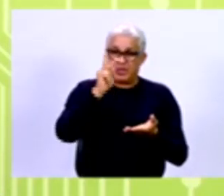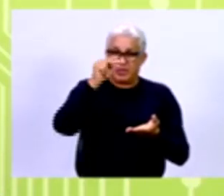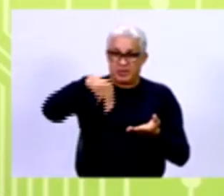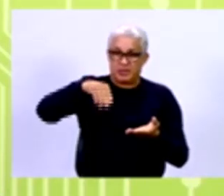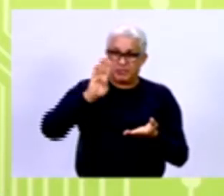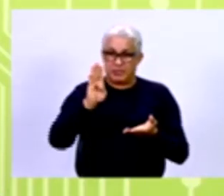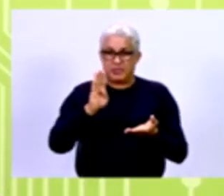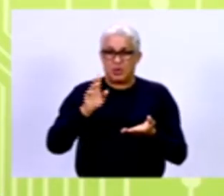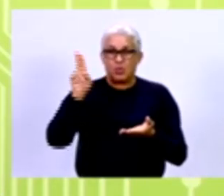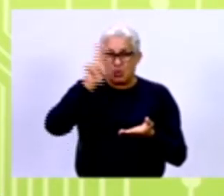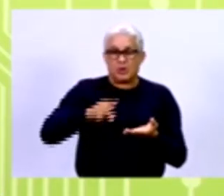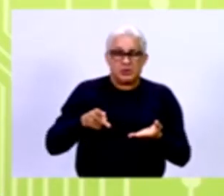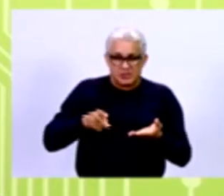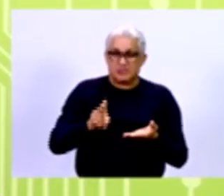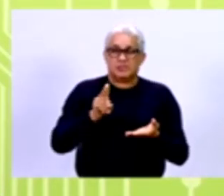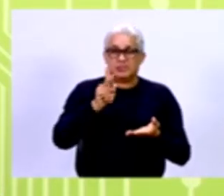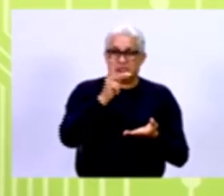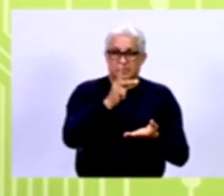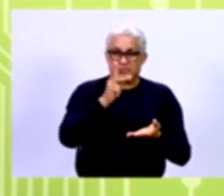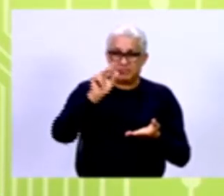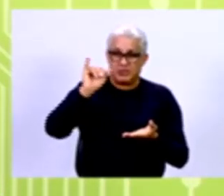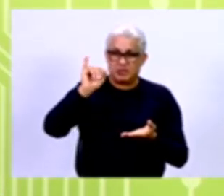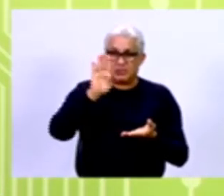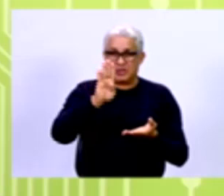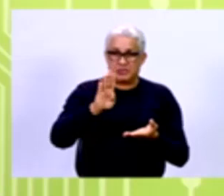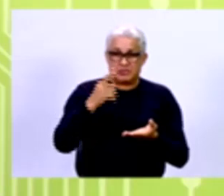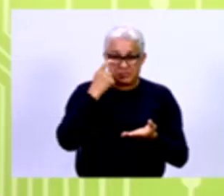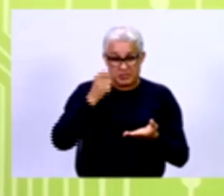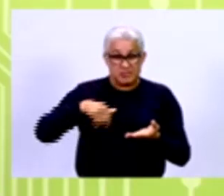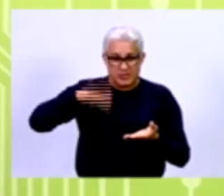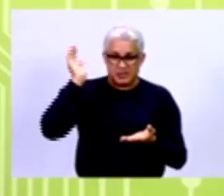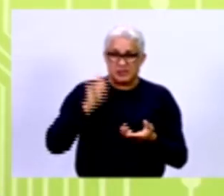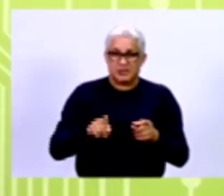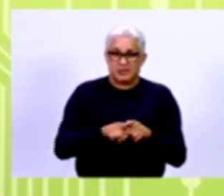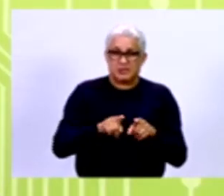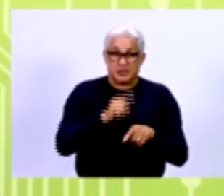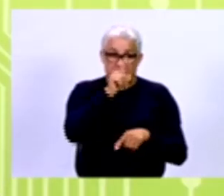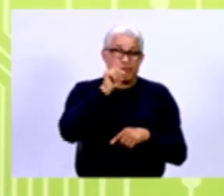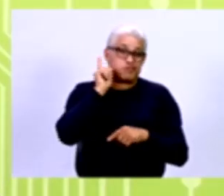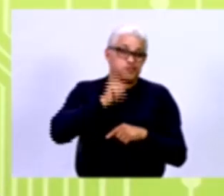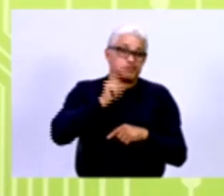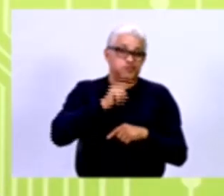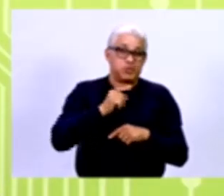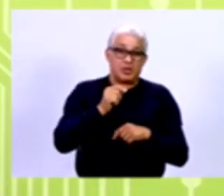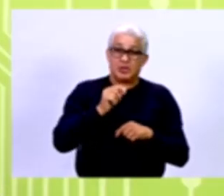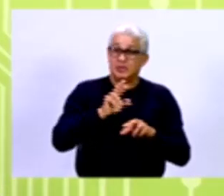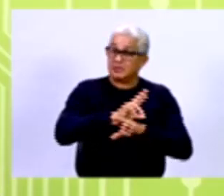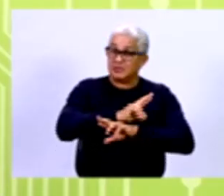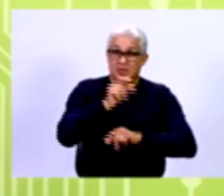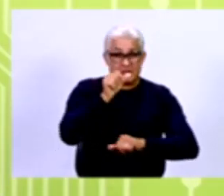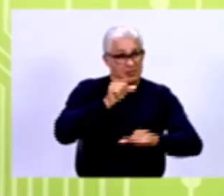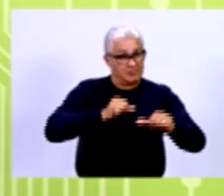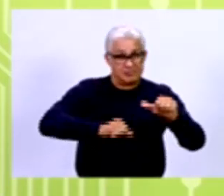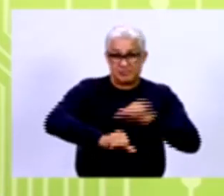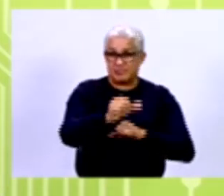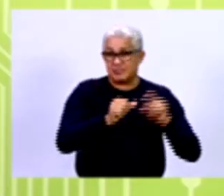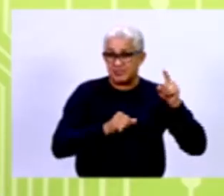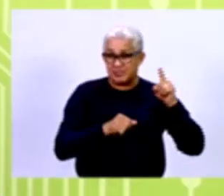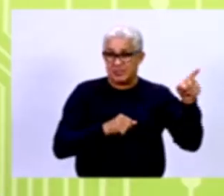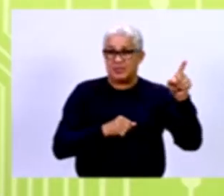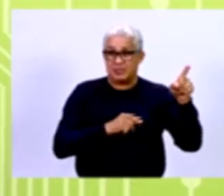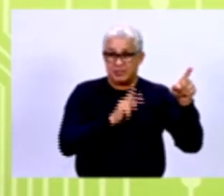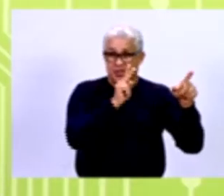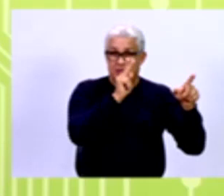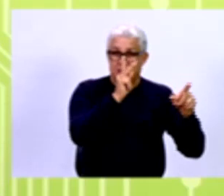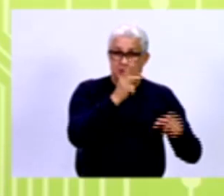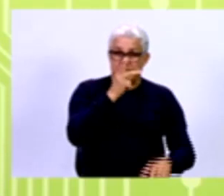sempre o PIB, né? Porque é mais interessante. No caso americano, é o contrário. O